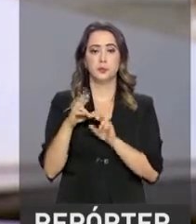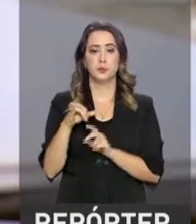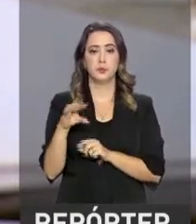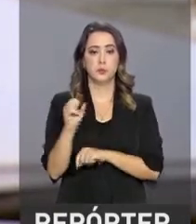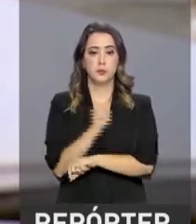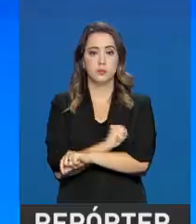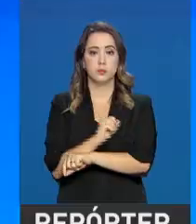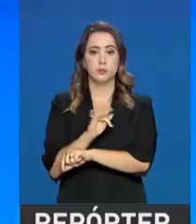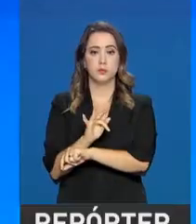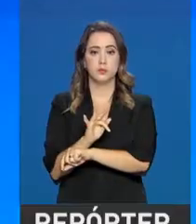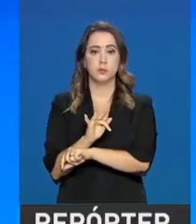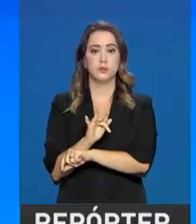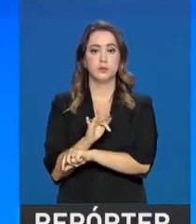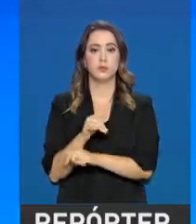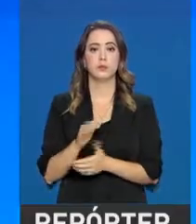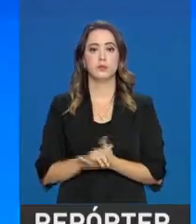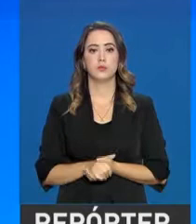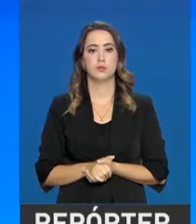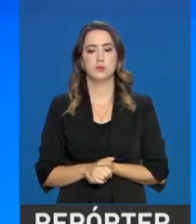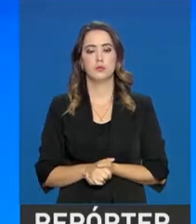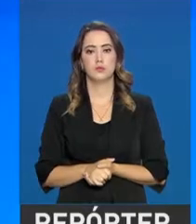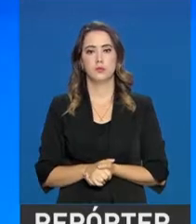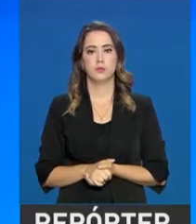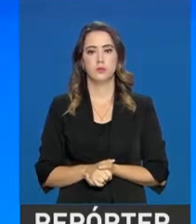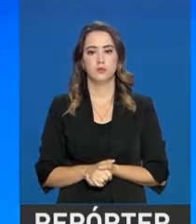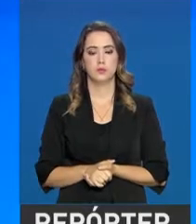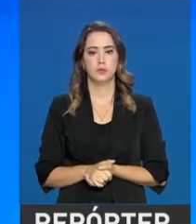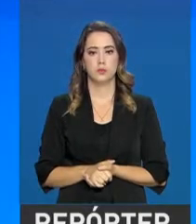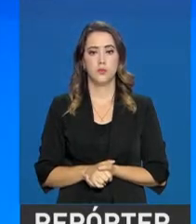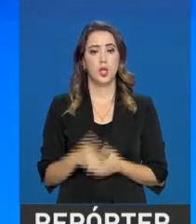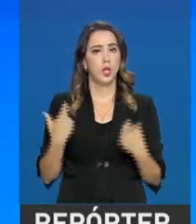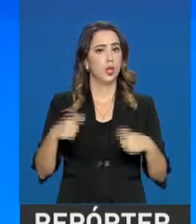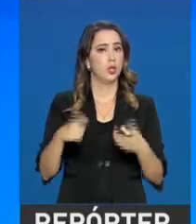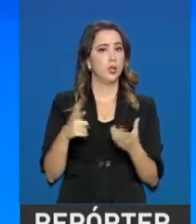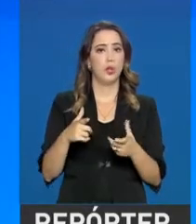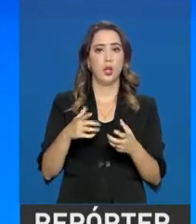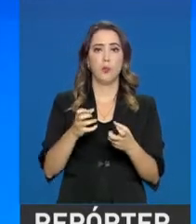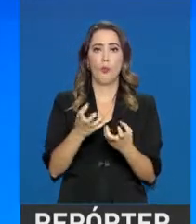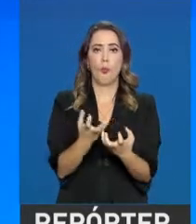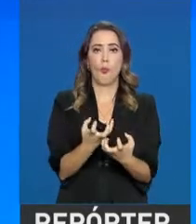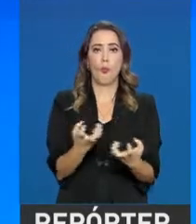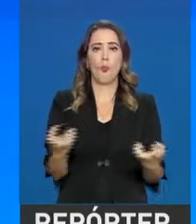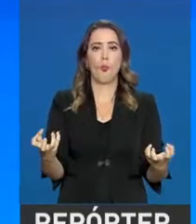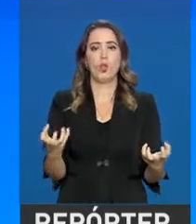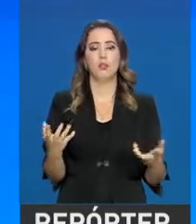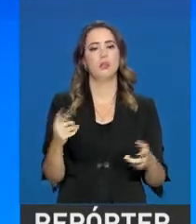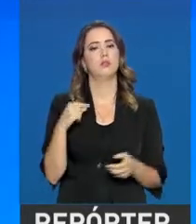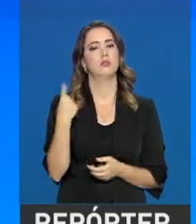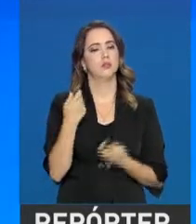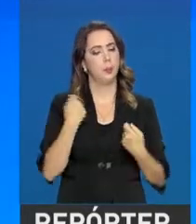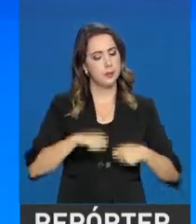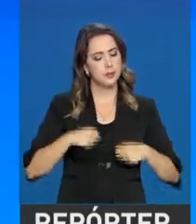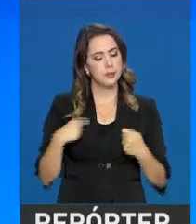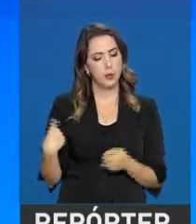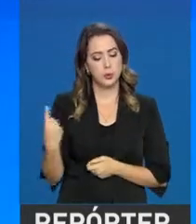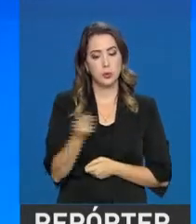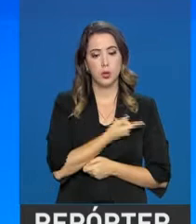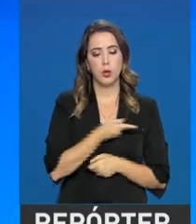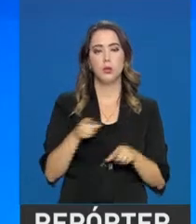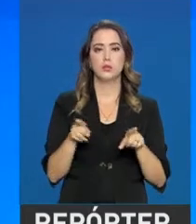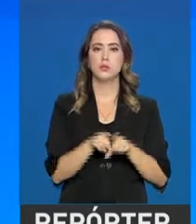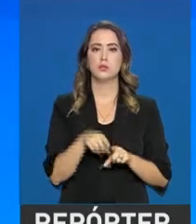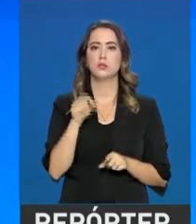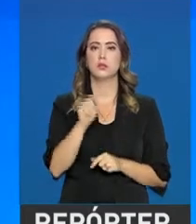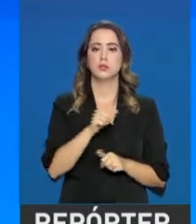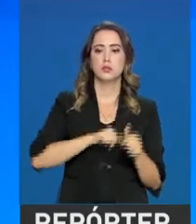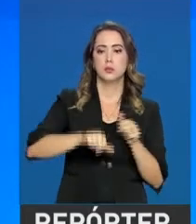São Francisco. Há comunidades que ainda lutam contra a seca. Daí, nosso empenho, senhores e senhoras,